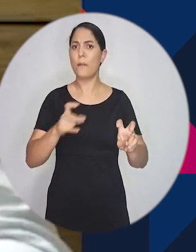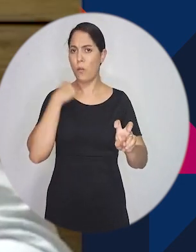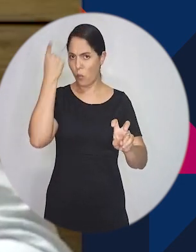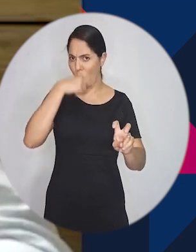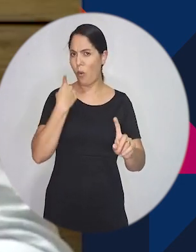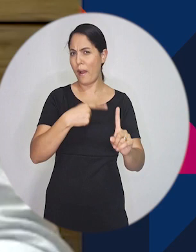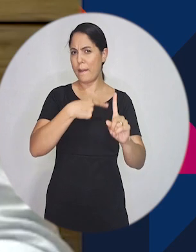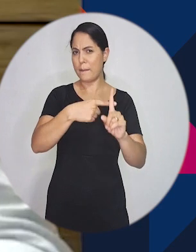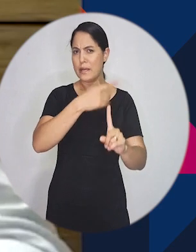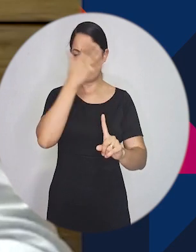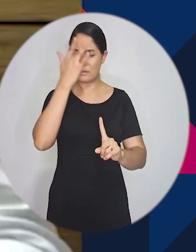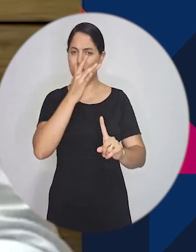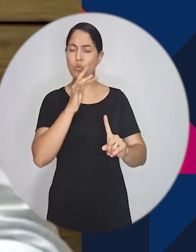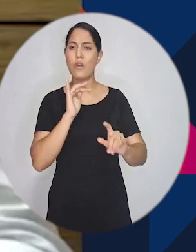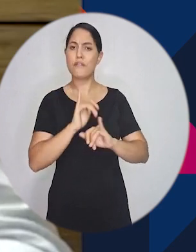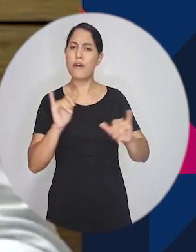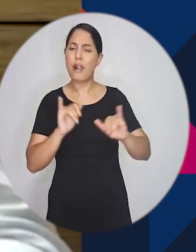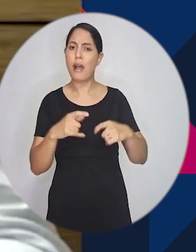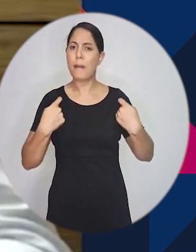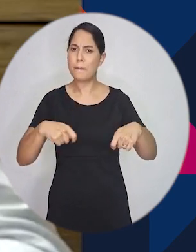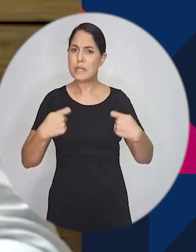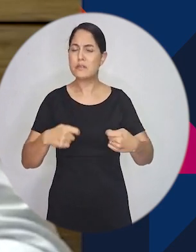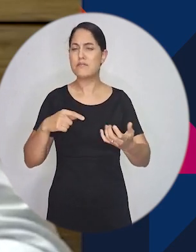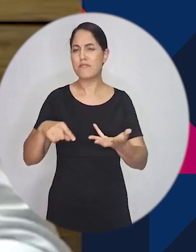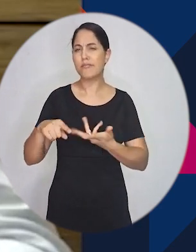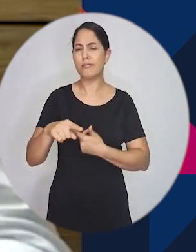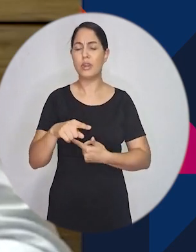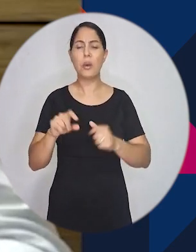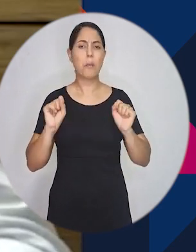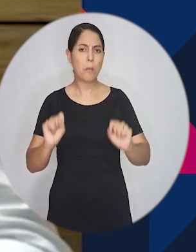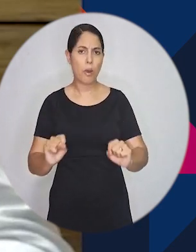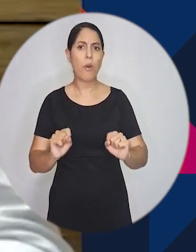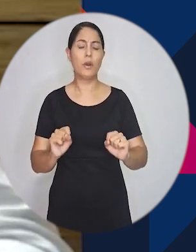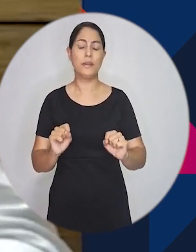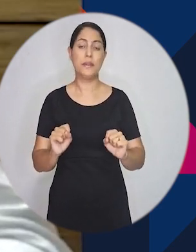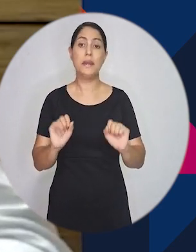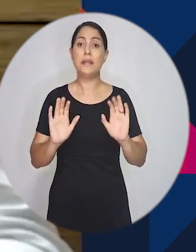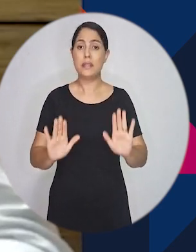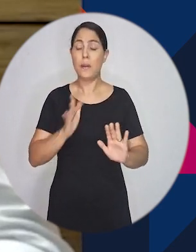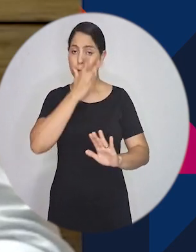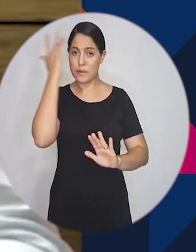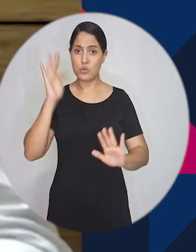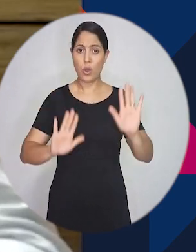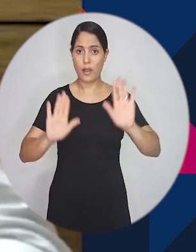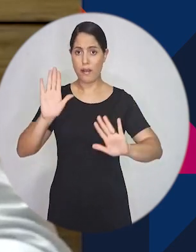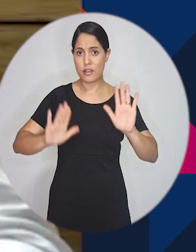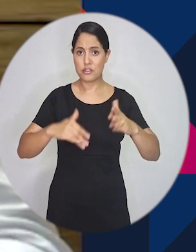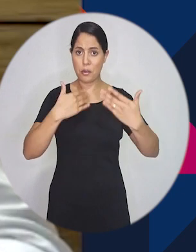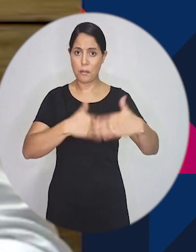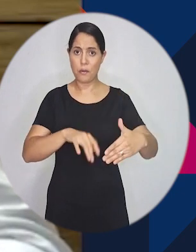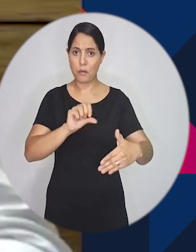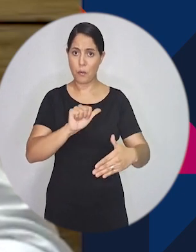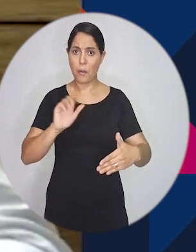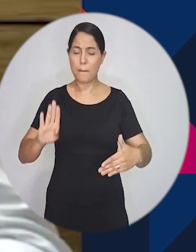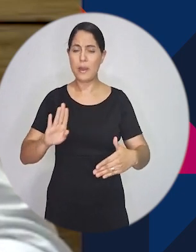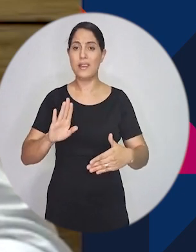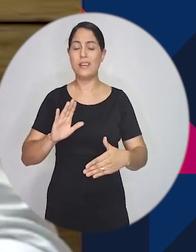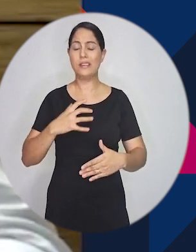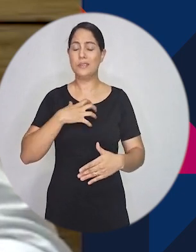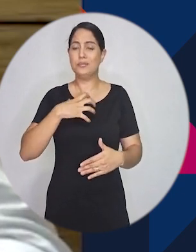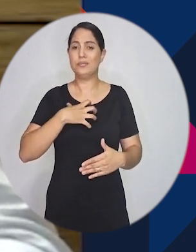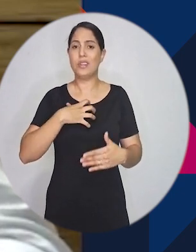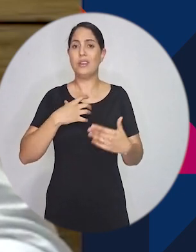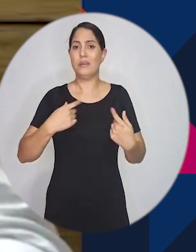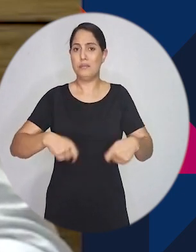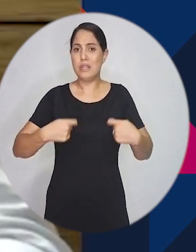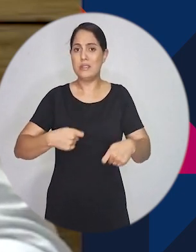da ordem, até porque é um reconhecimento de que nós temos um quantitativo hoje razoável de pessoas idosas fazendo